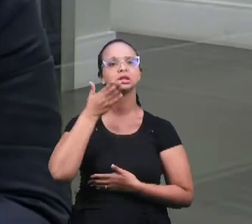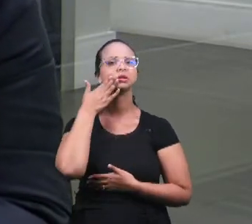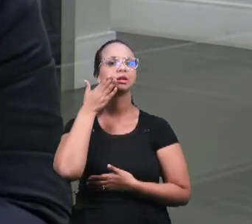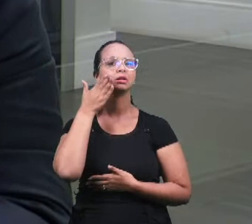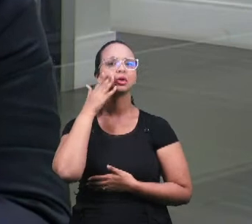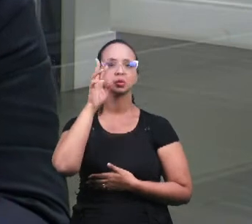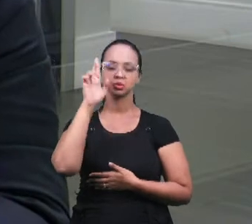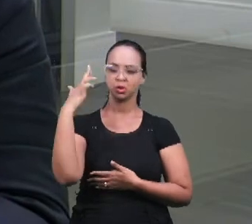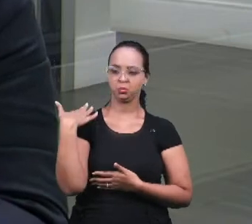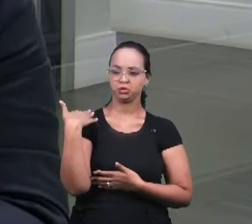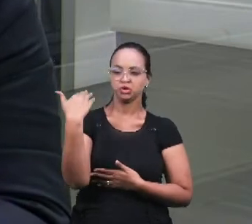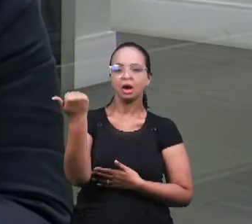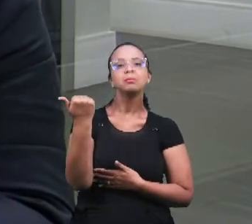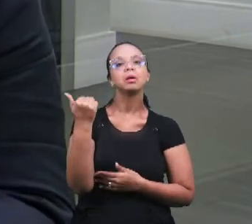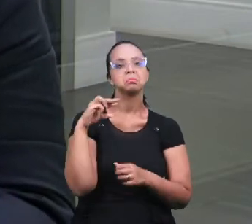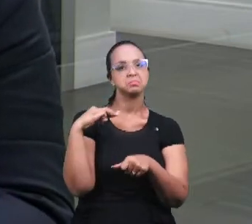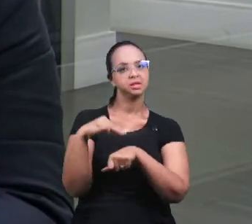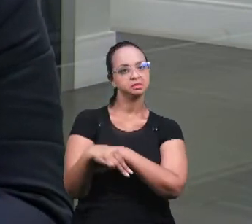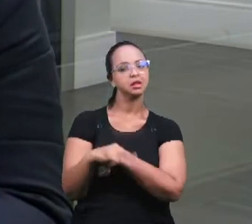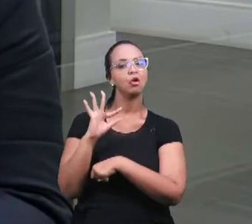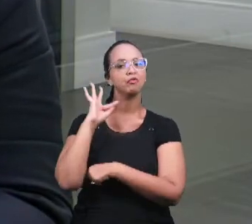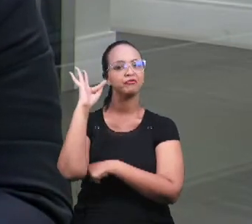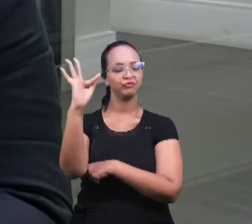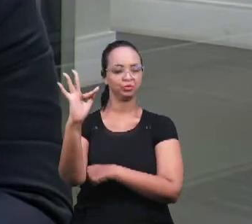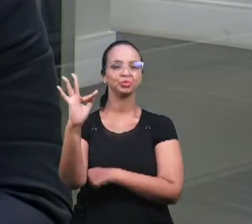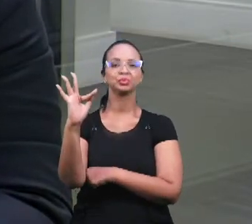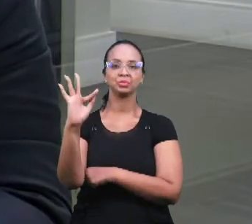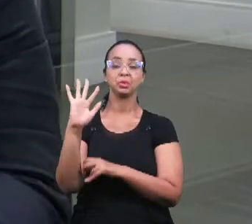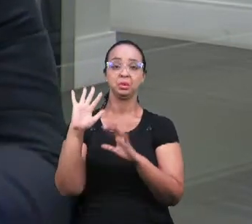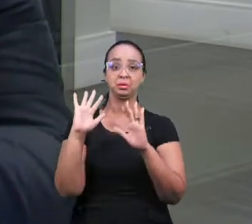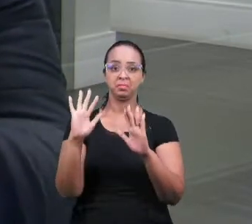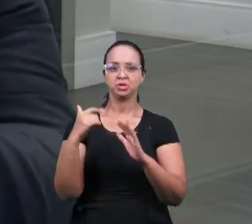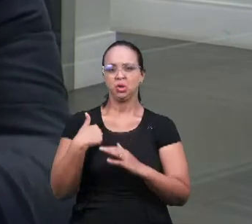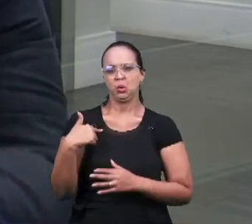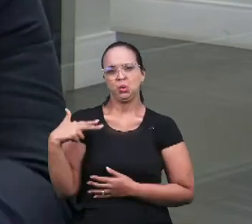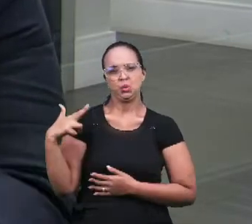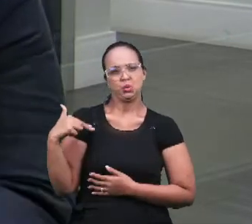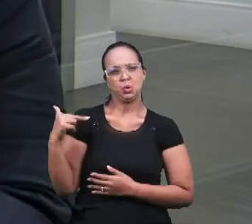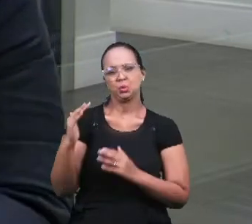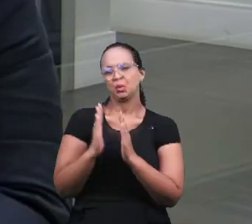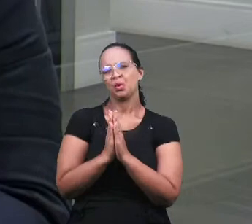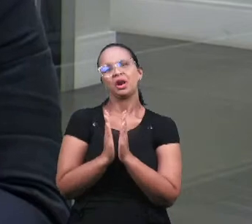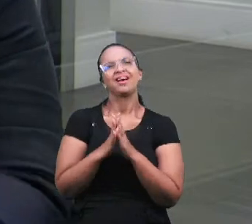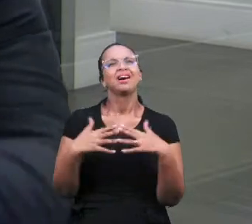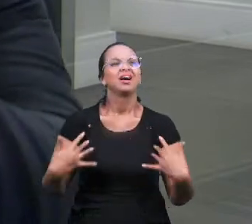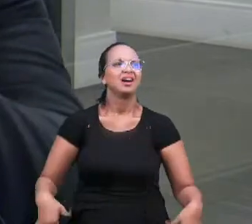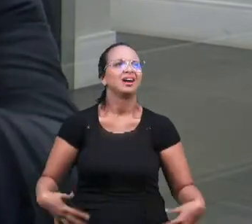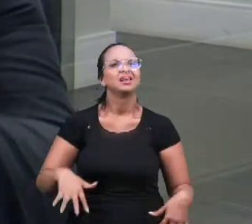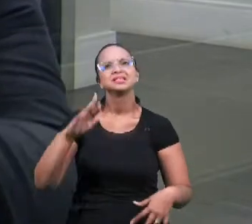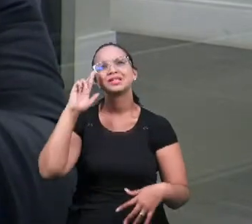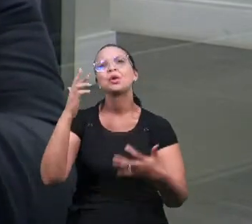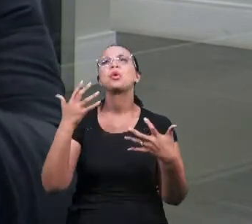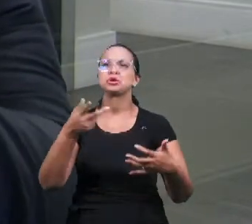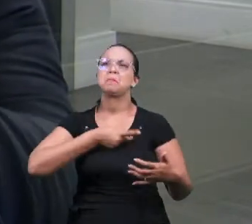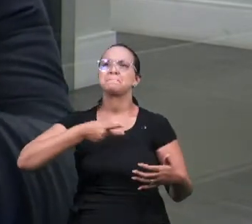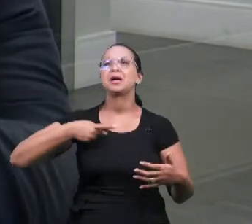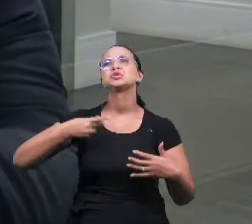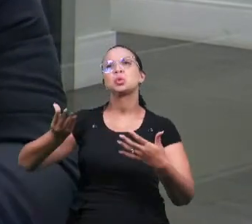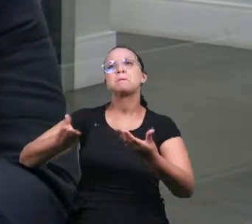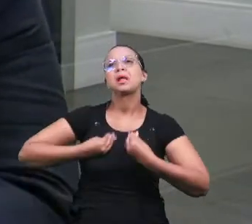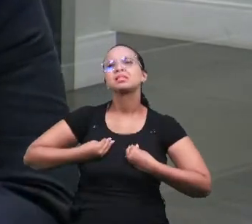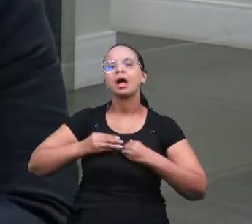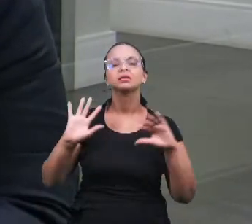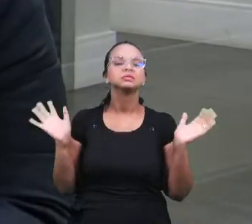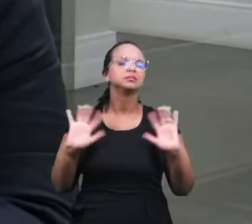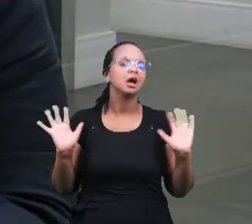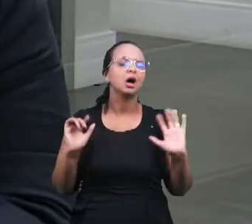tinha um chamado para o ministério. E eu nunca orei assim, Senhor, eu quero ser pastor, me dá, não. Eu